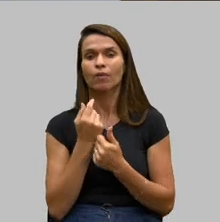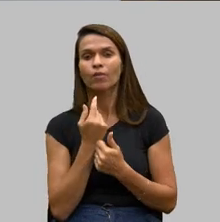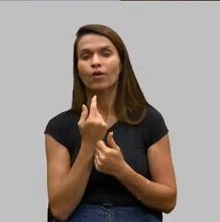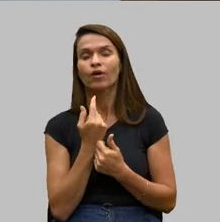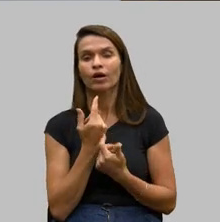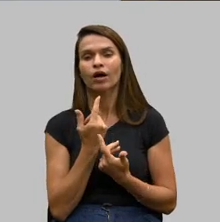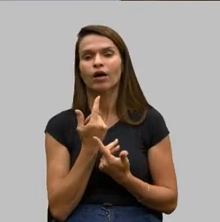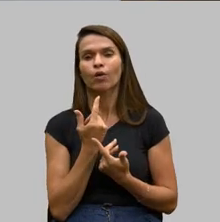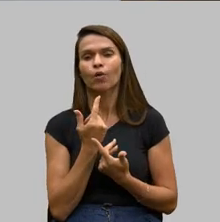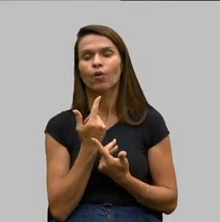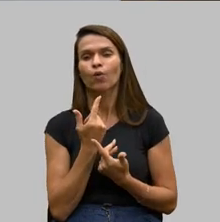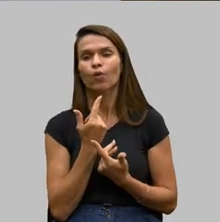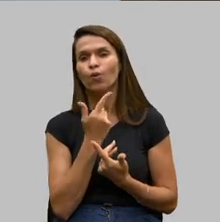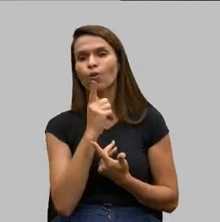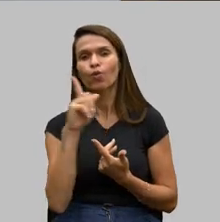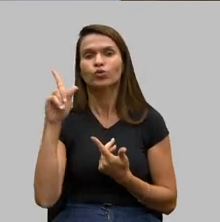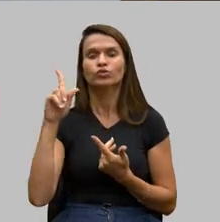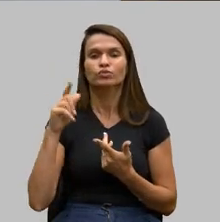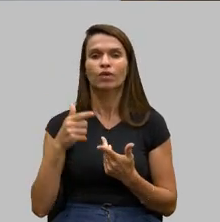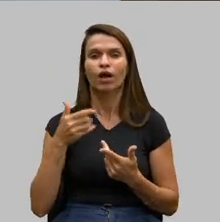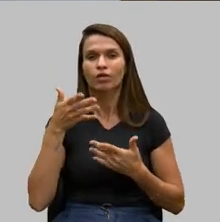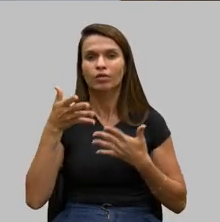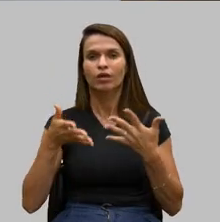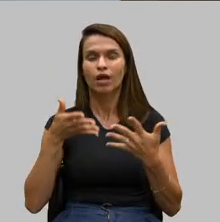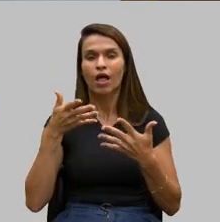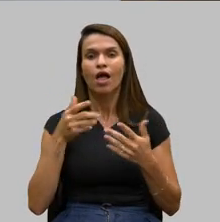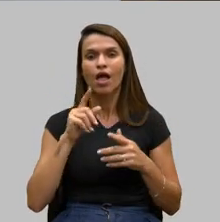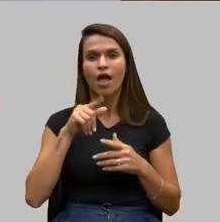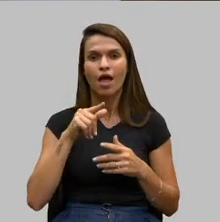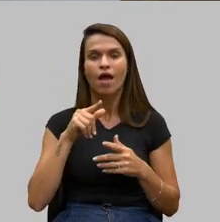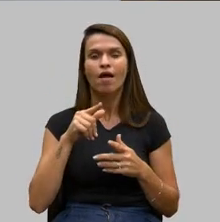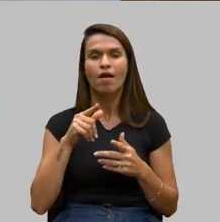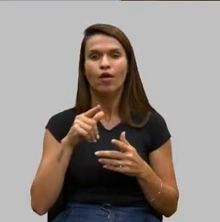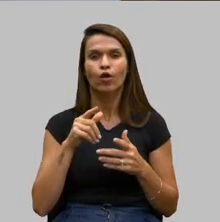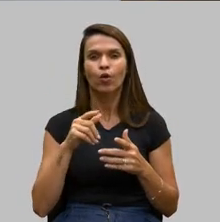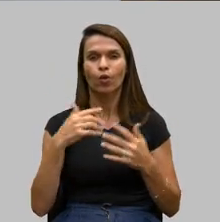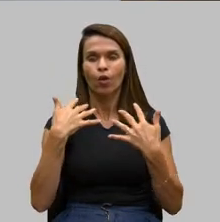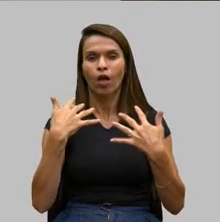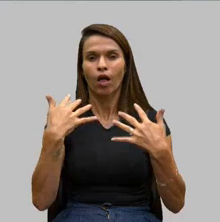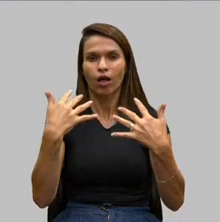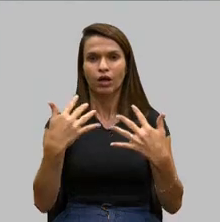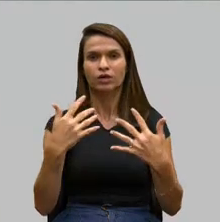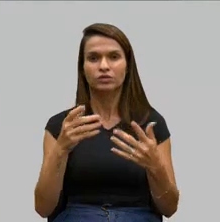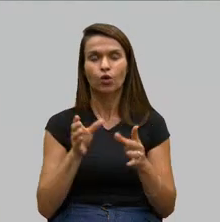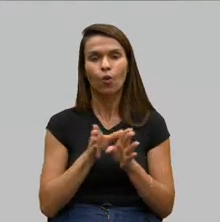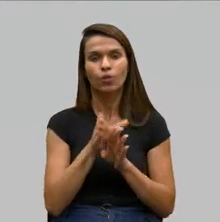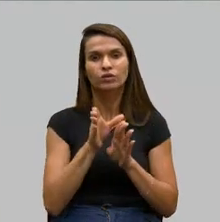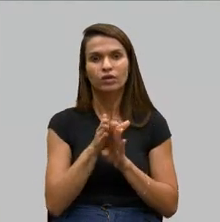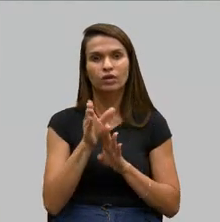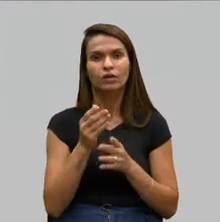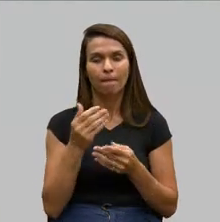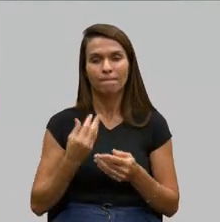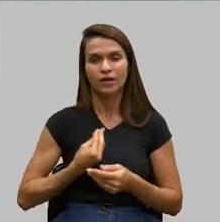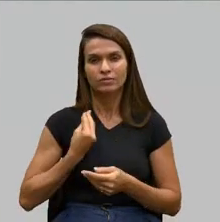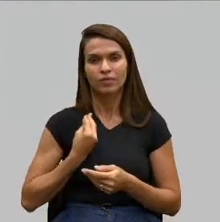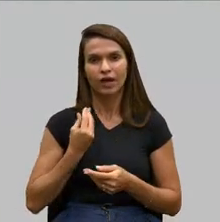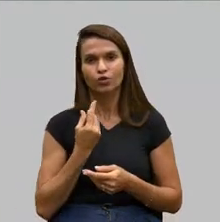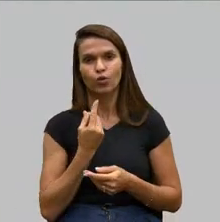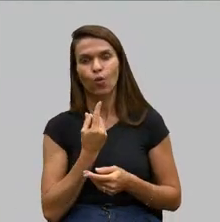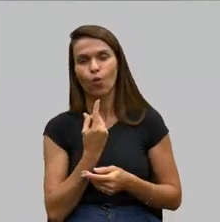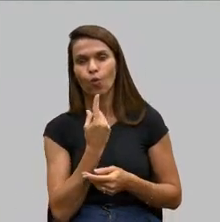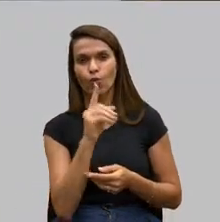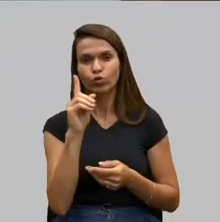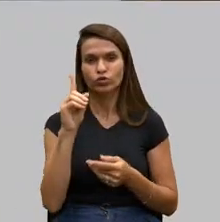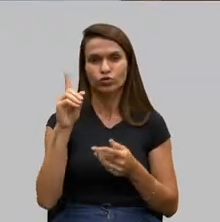é a plenária e eu agradeço aqui os conselheiros e conselheiras que participaram da nossa última plenária nós aprovamos